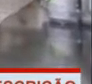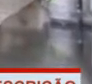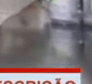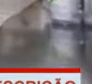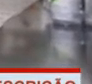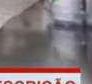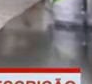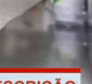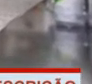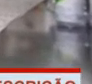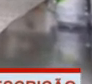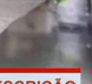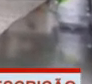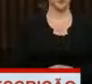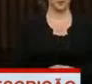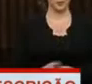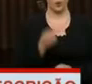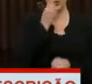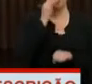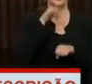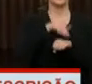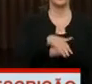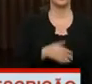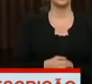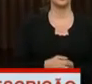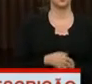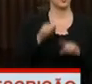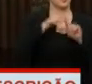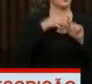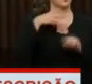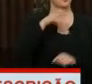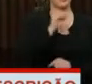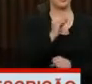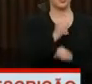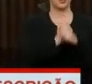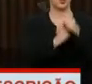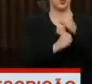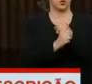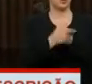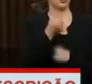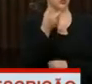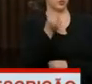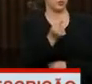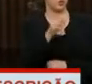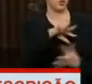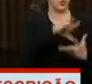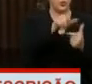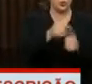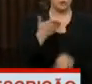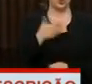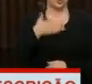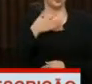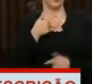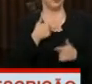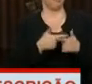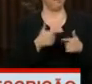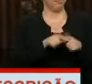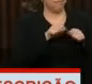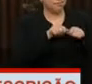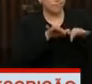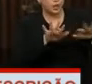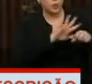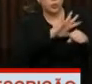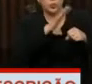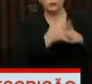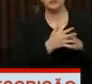Dezesseis de dezembro após a repercussão o ministro da saúde Marcelo Queiroga afirmou que o ministério